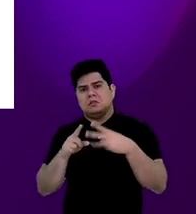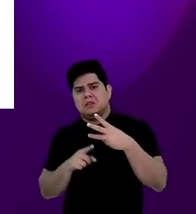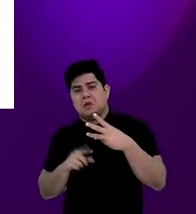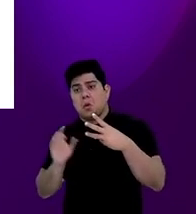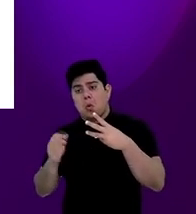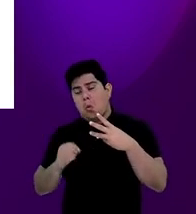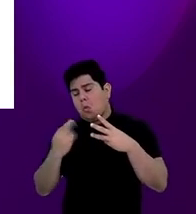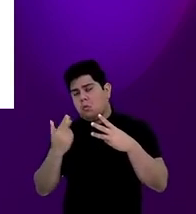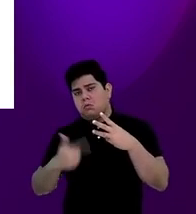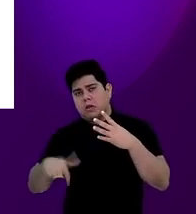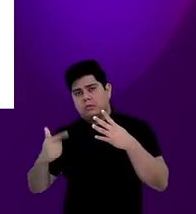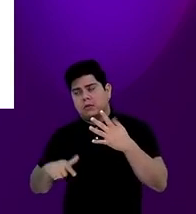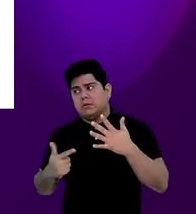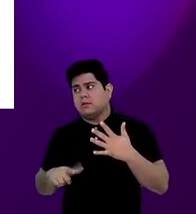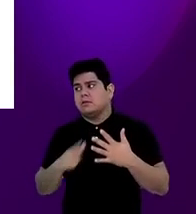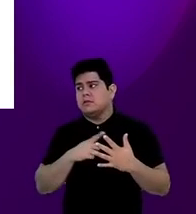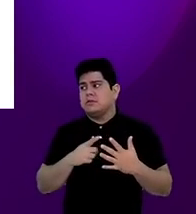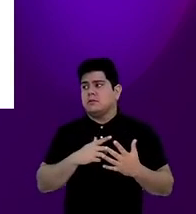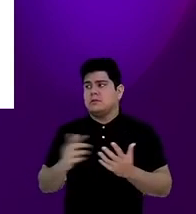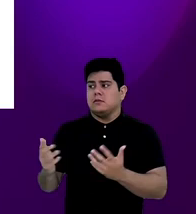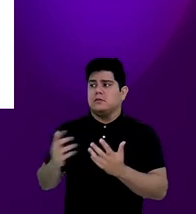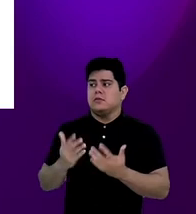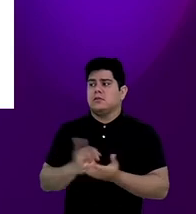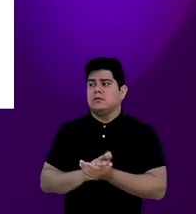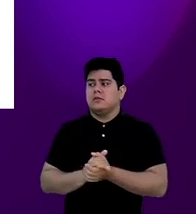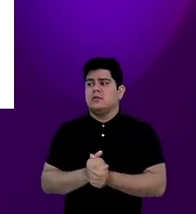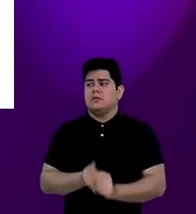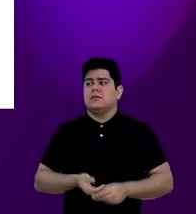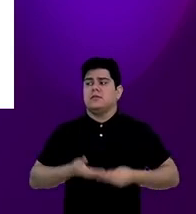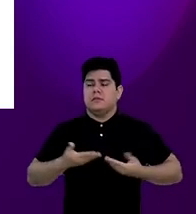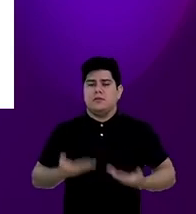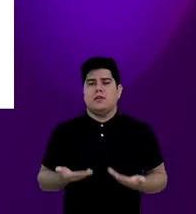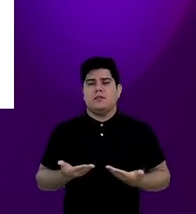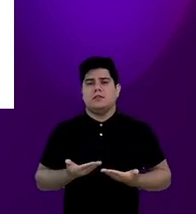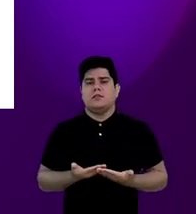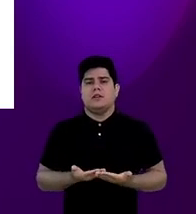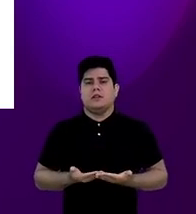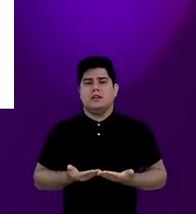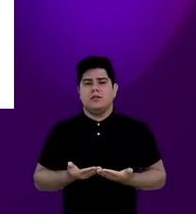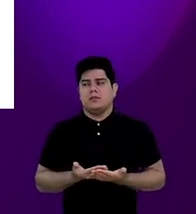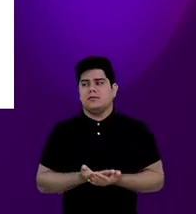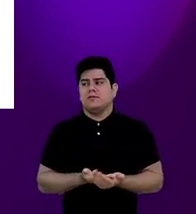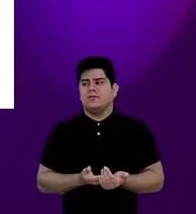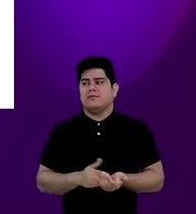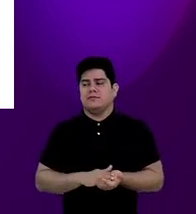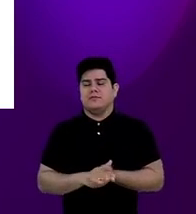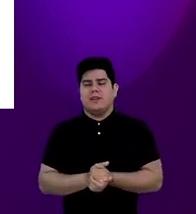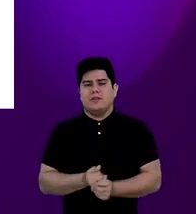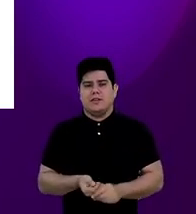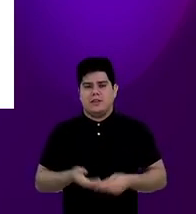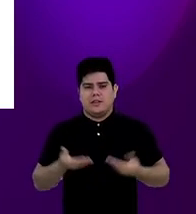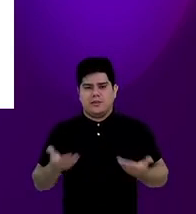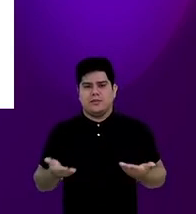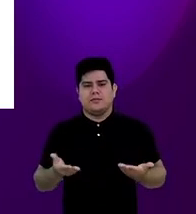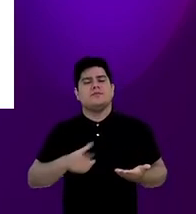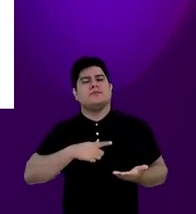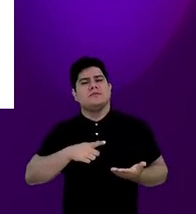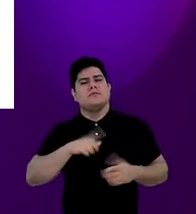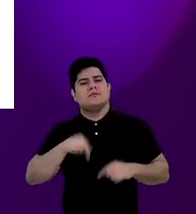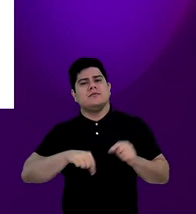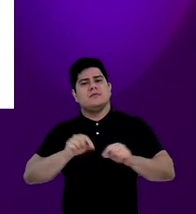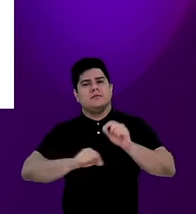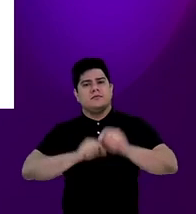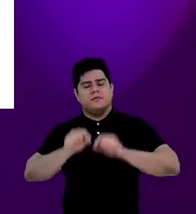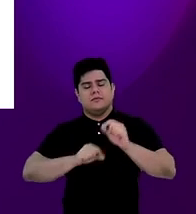sido expostos a essas 3 classes principais de tratamento, utilizando um processo que o Ângelo descreveu muito bem,